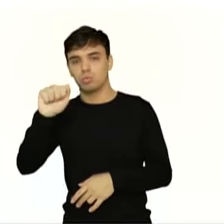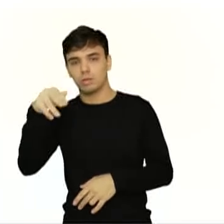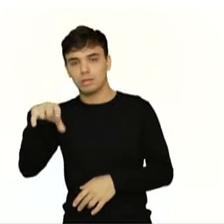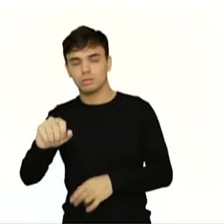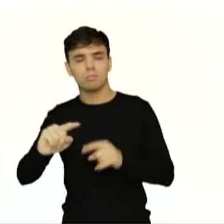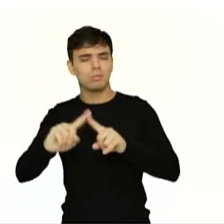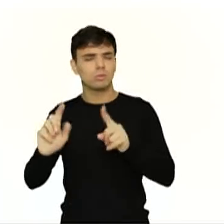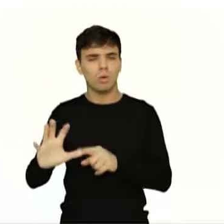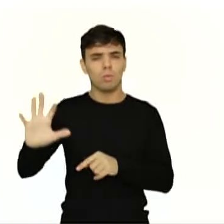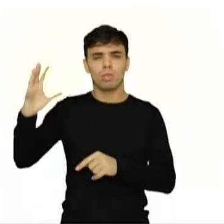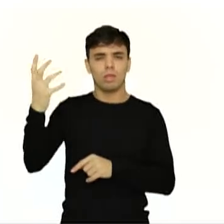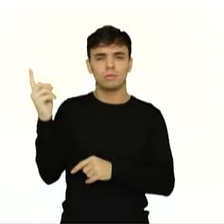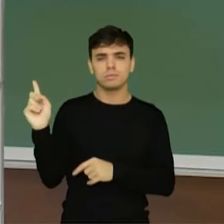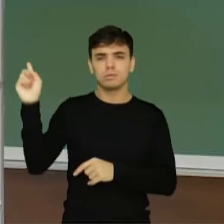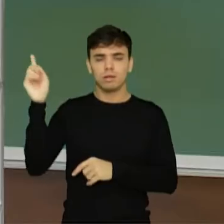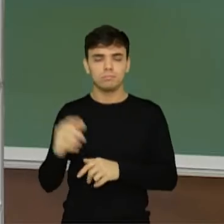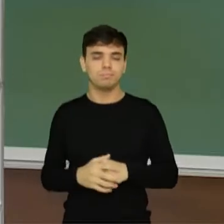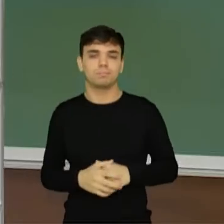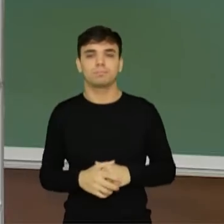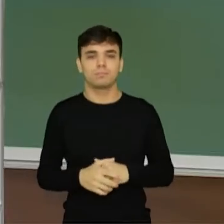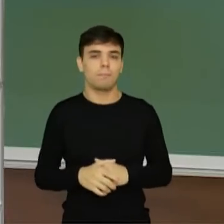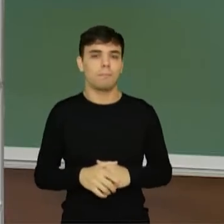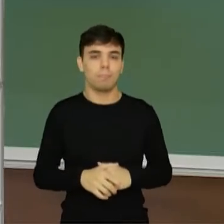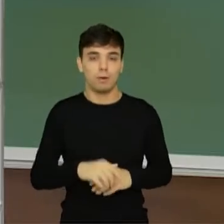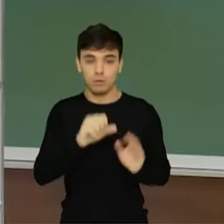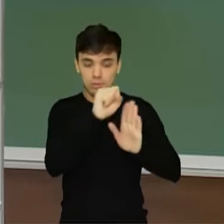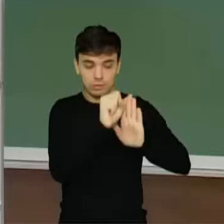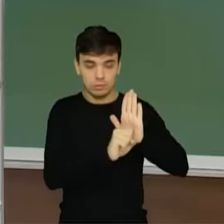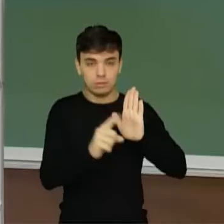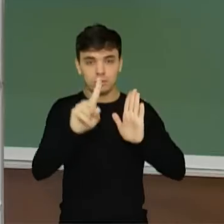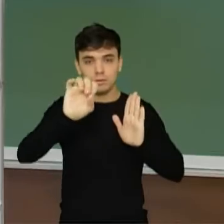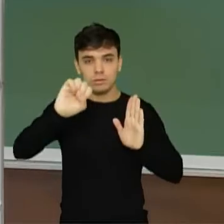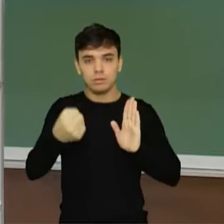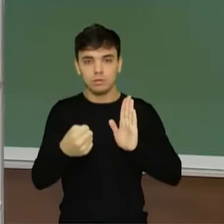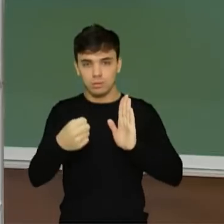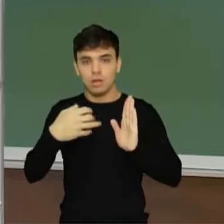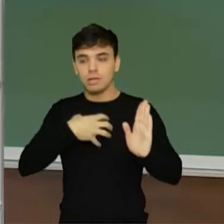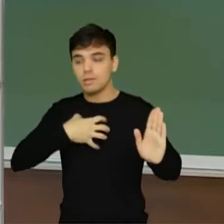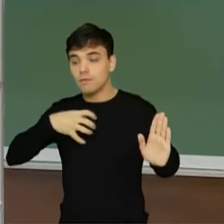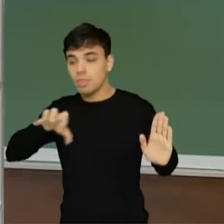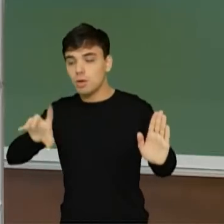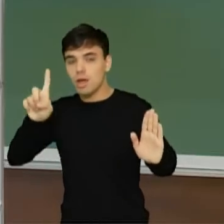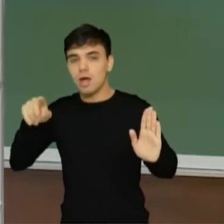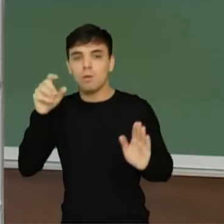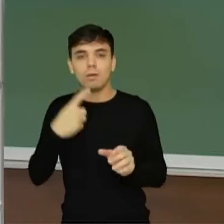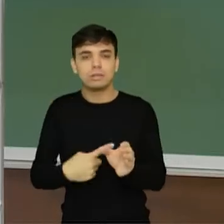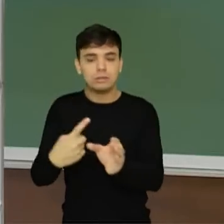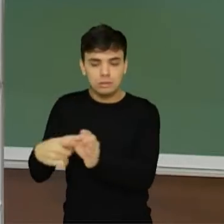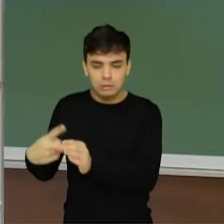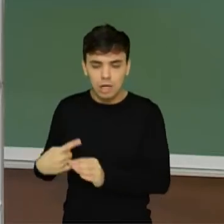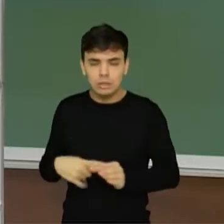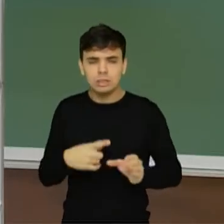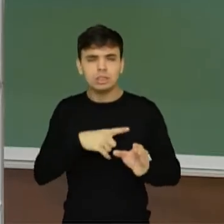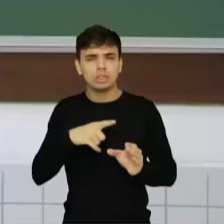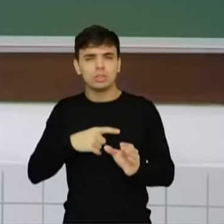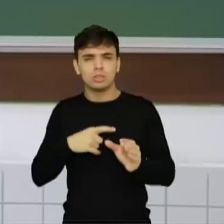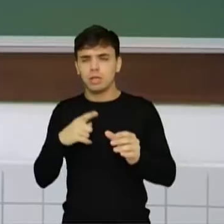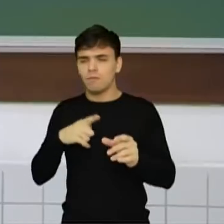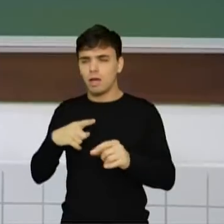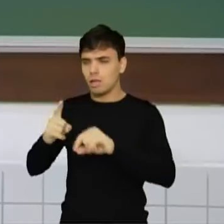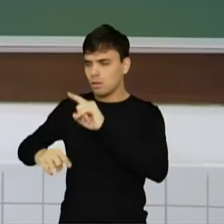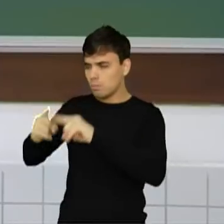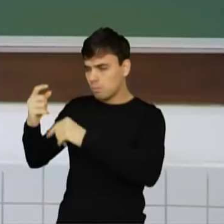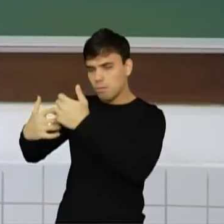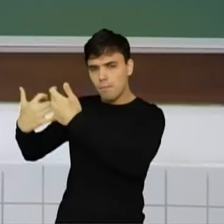de 1798? Bom, no século XVIII, Salvador era uma cidade cercada de vários engenhos de cana-de-açúcar, que